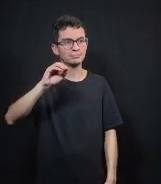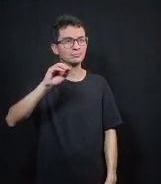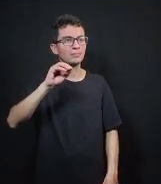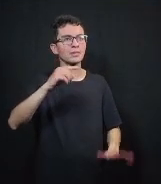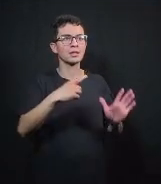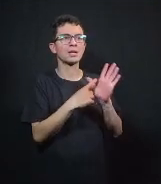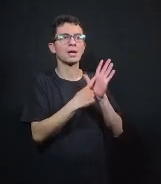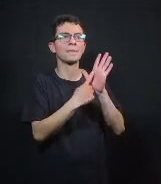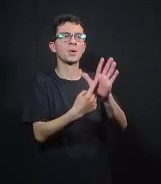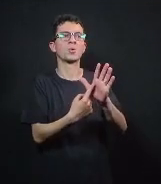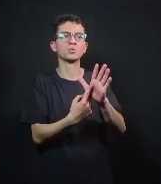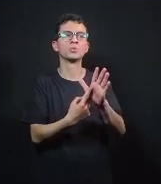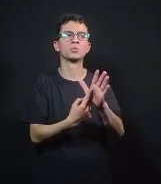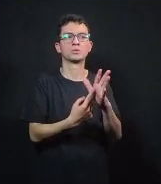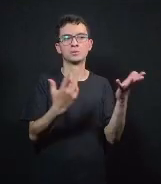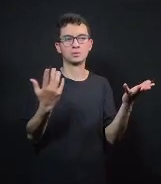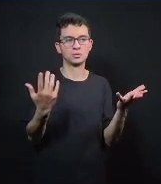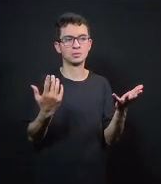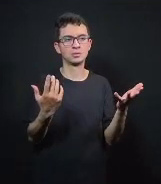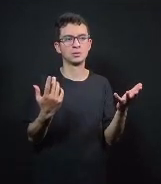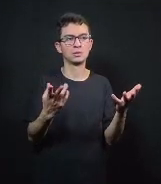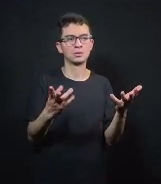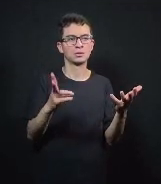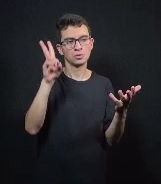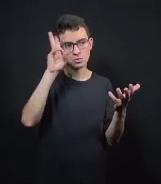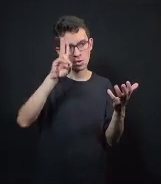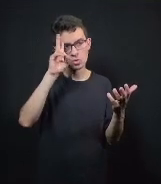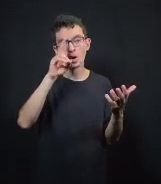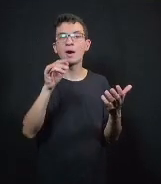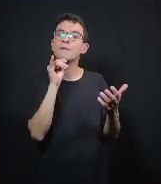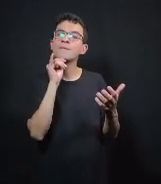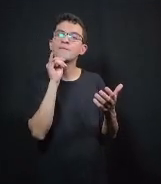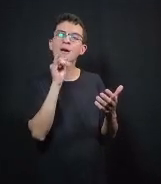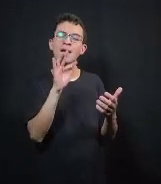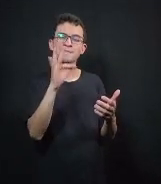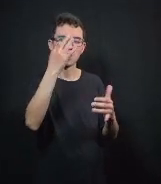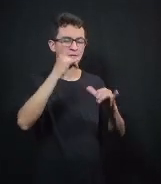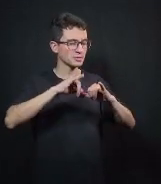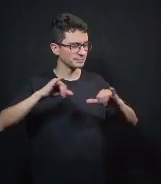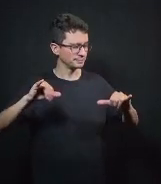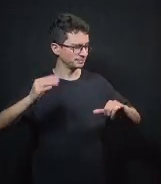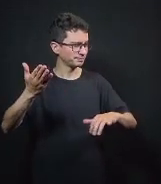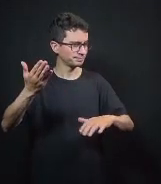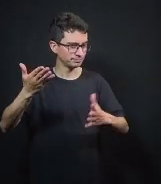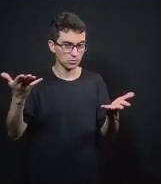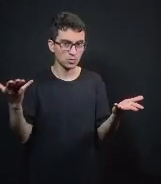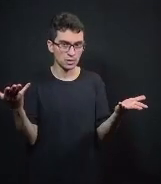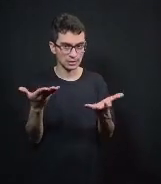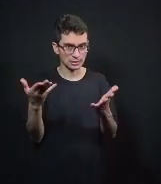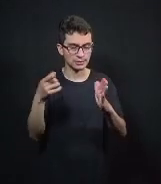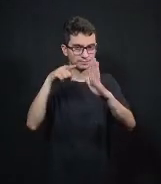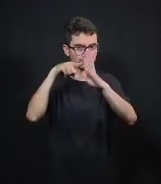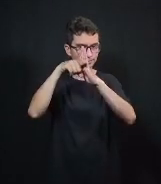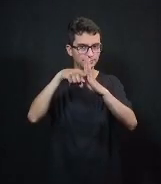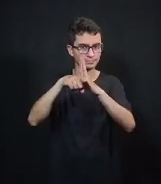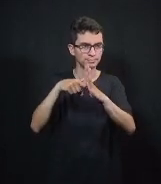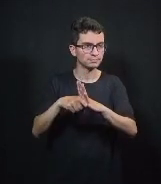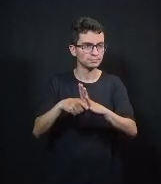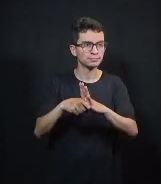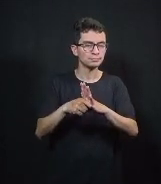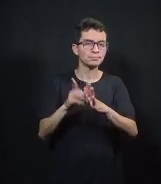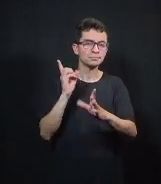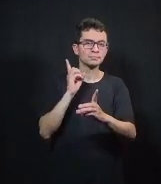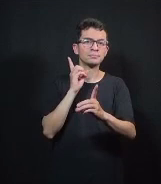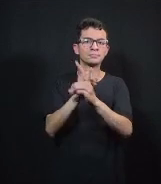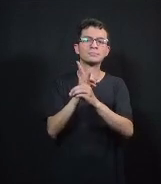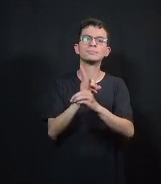os mais escolarizados estão mais suscetíveis às fake news. Teve uma pesquisa recente, e eu estava tentando achar aqui para dar